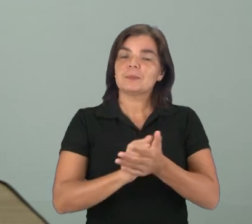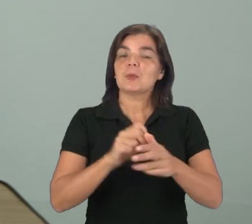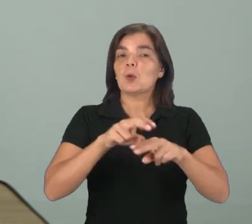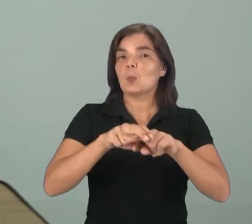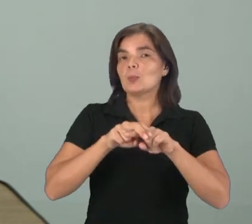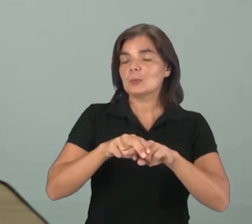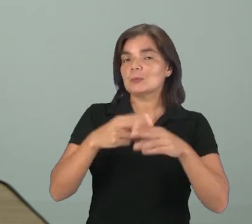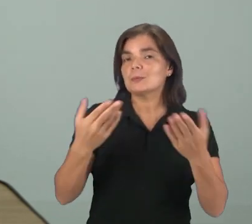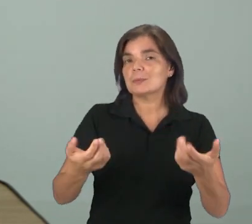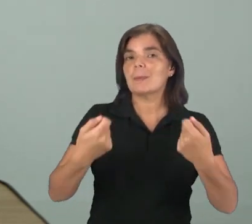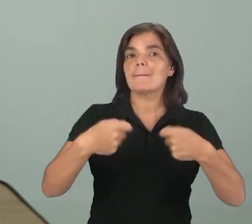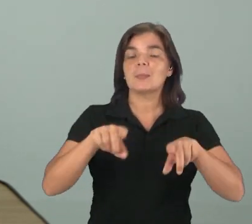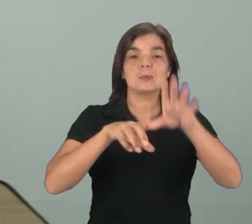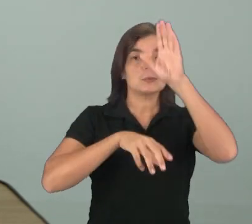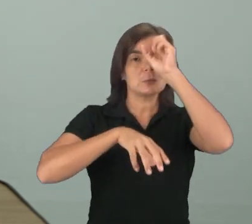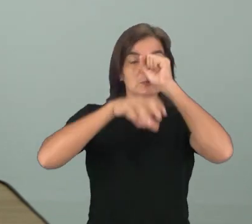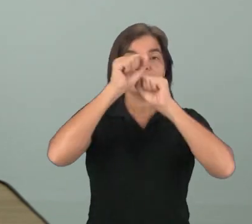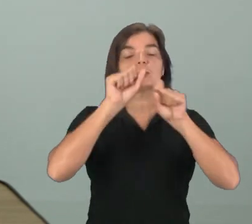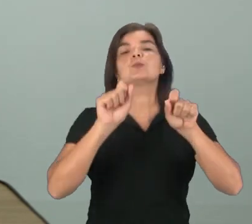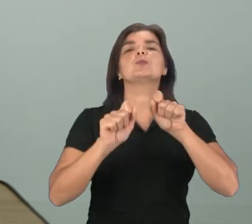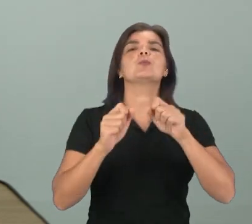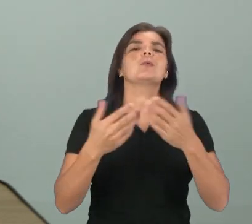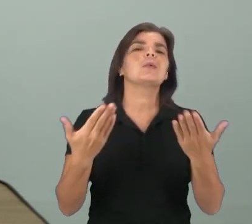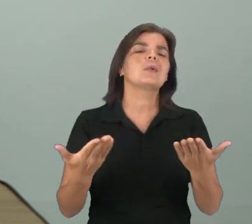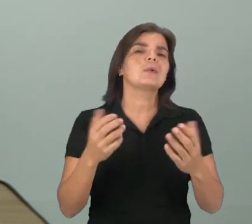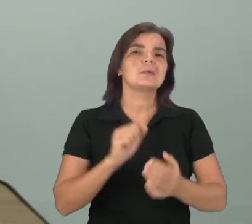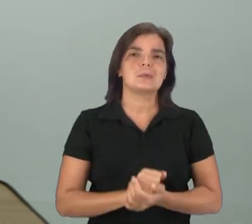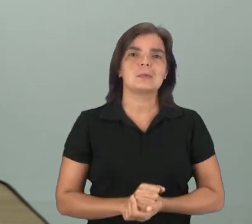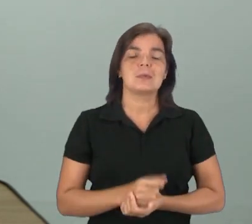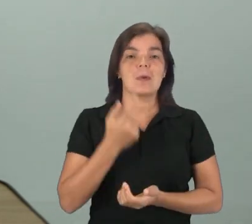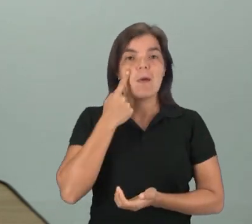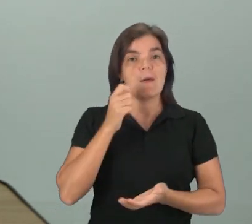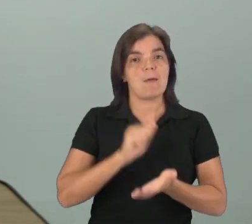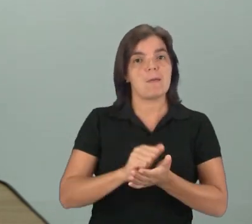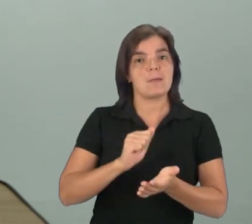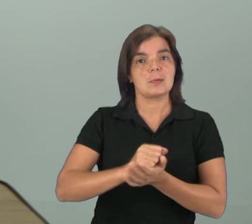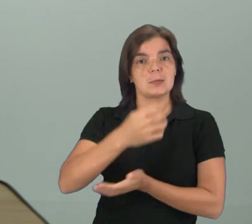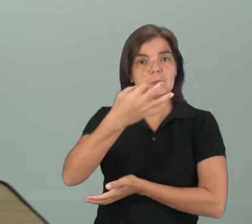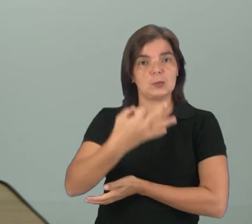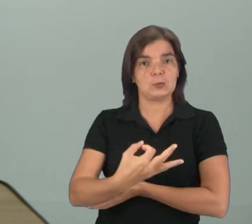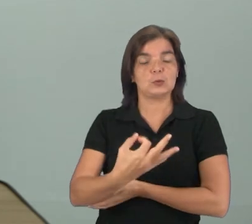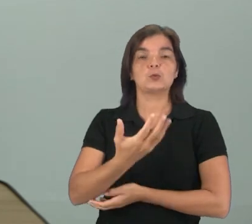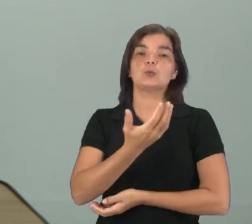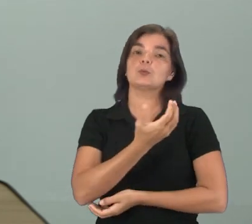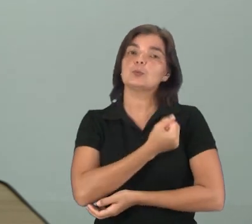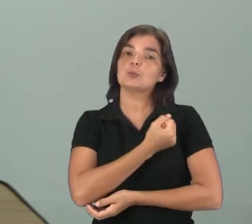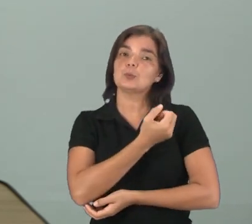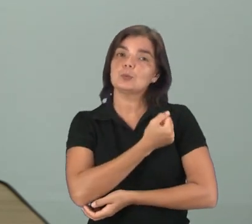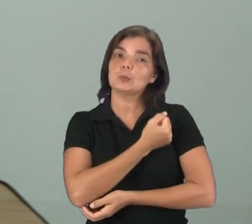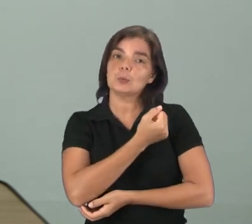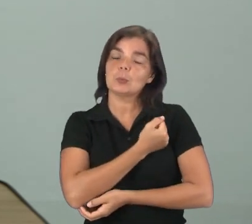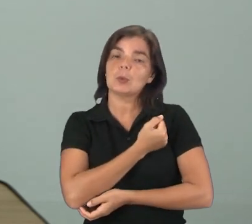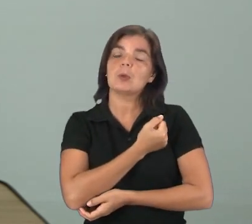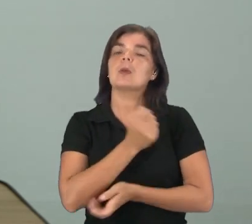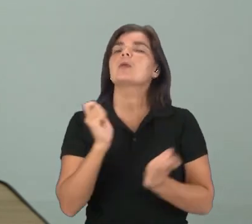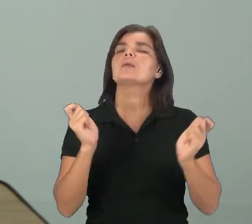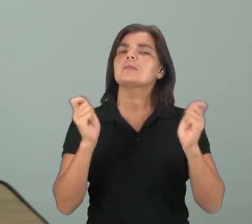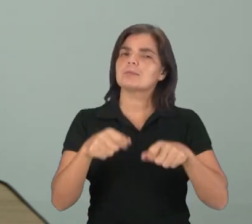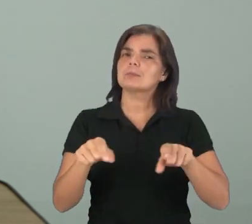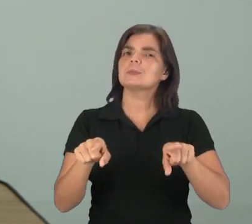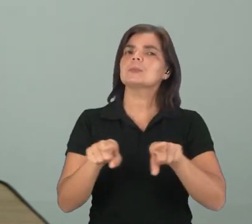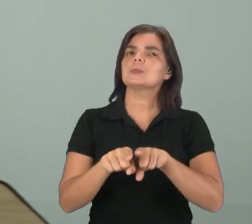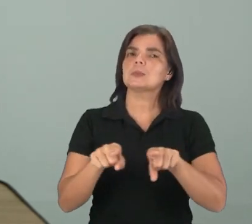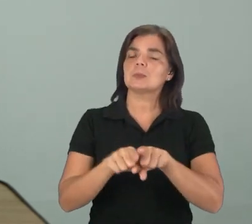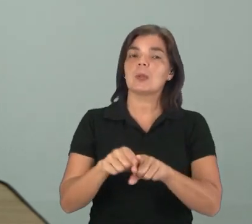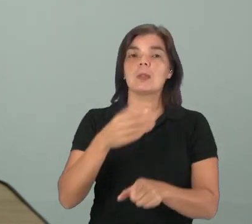Por isso nós precisamos aprender a escrita correta dos numerais para que a gente